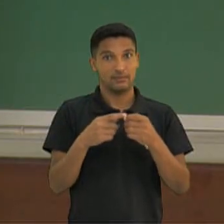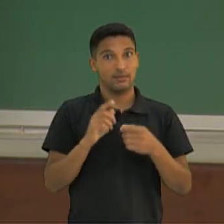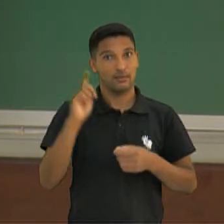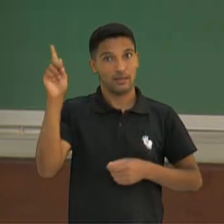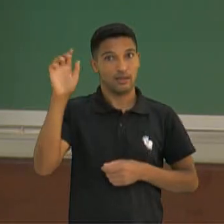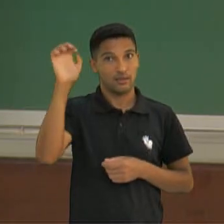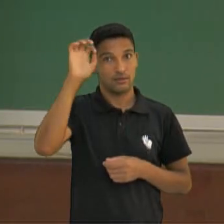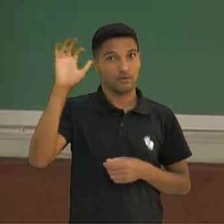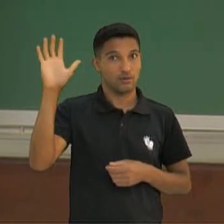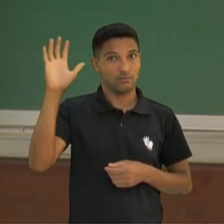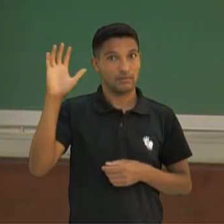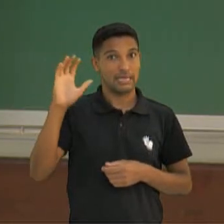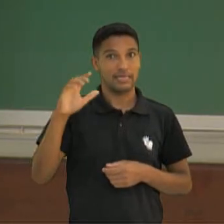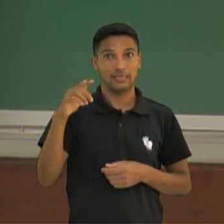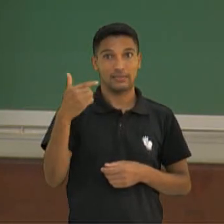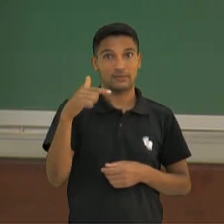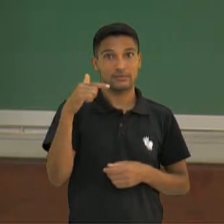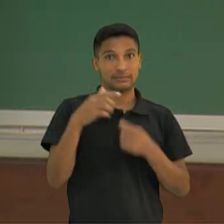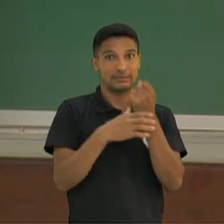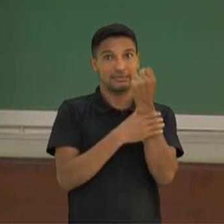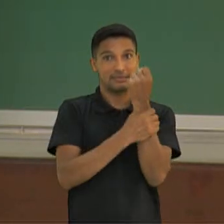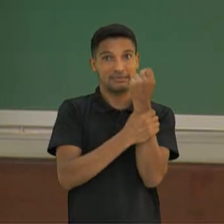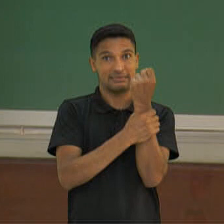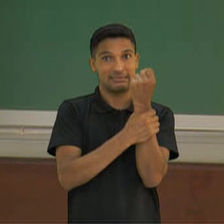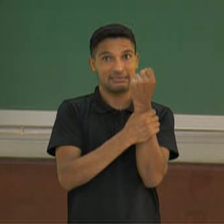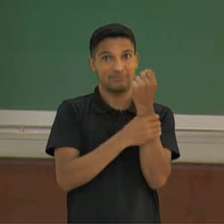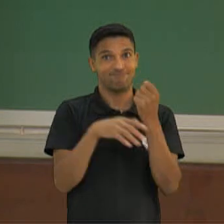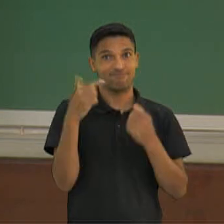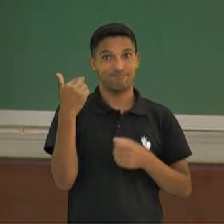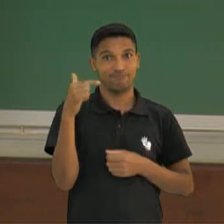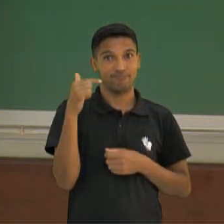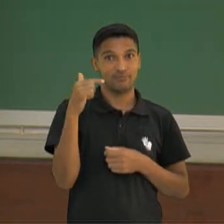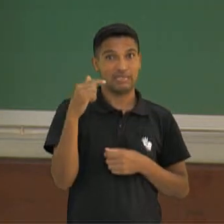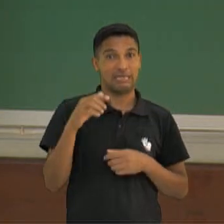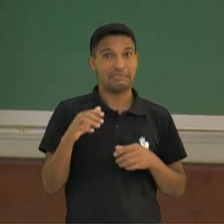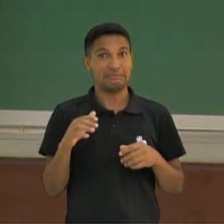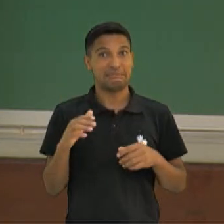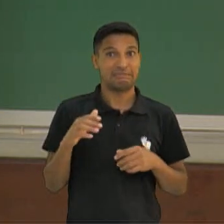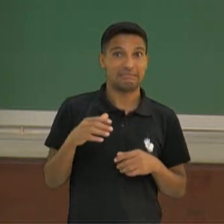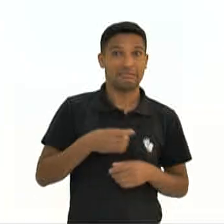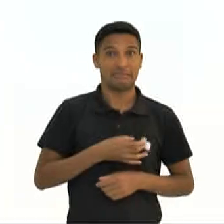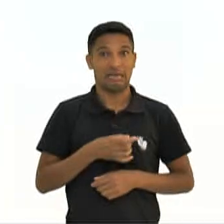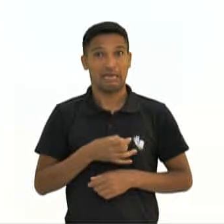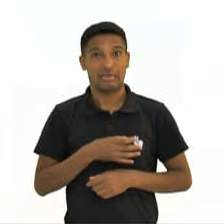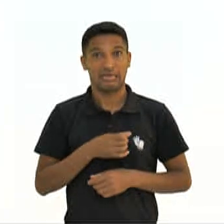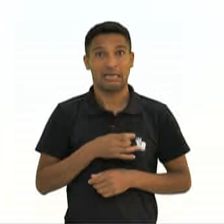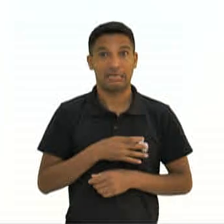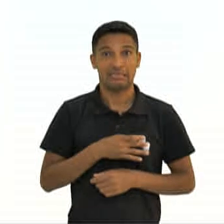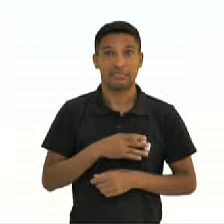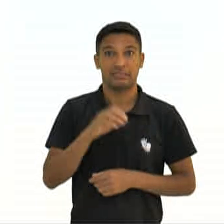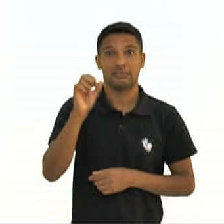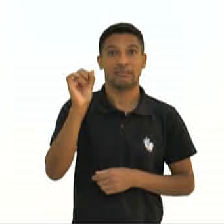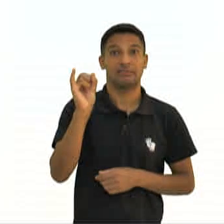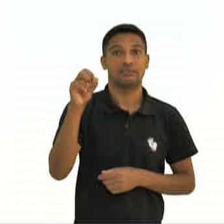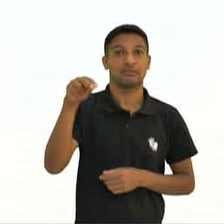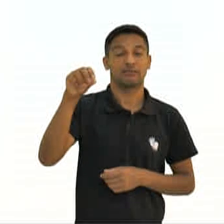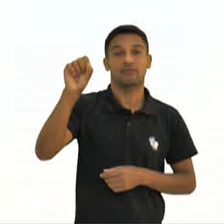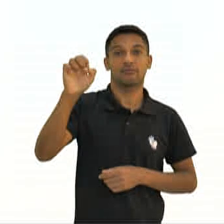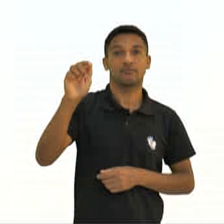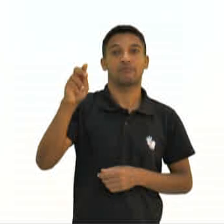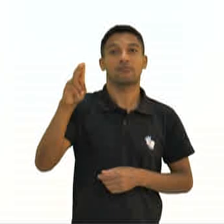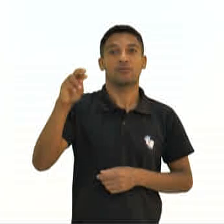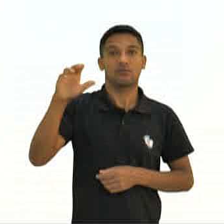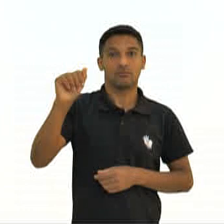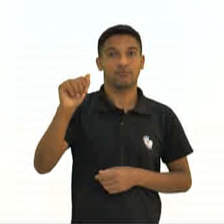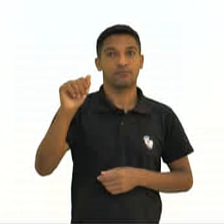ok? Não são violentas, mas são inseguras, não tem uma violência. Mas Nápoles, né, pela história já da máfia,